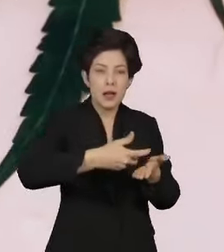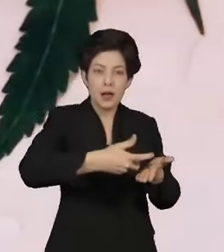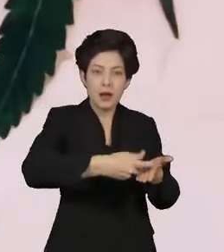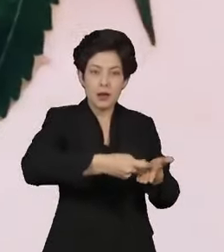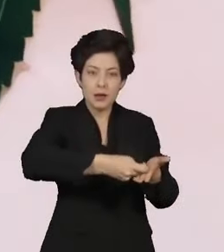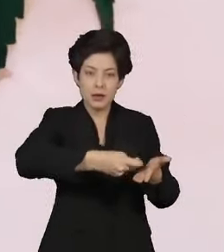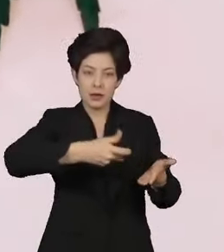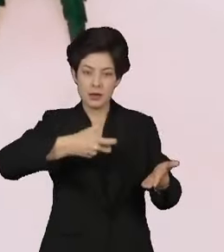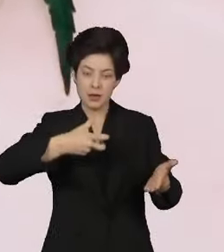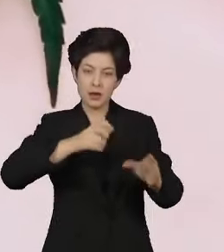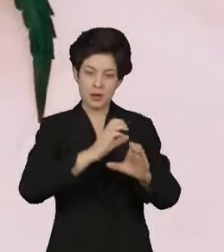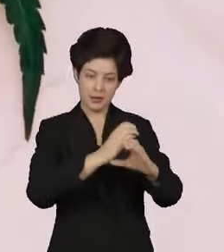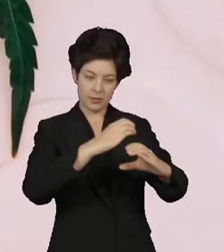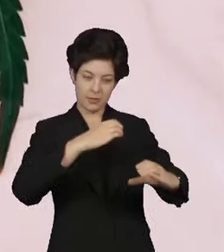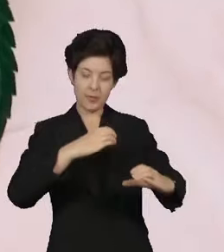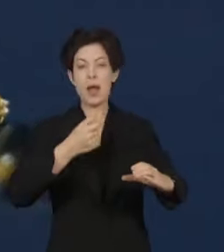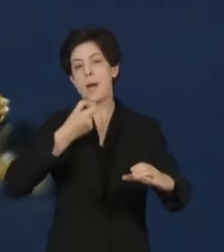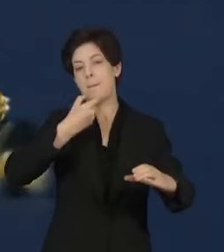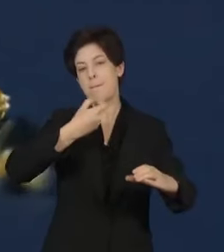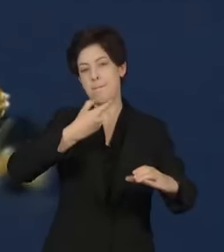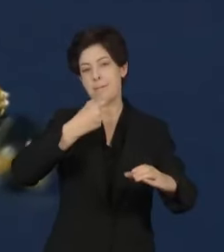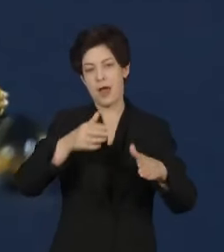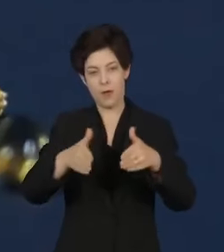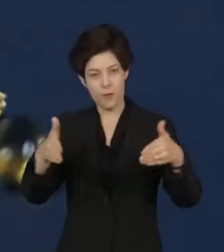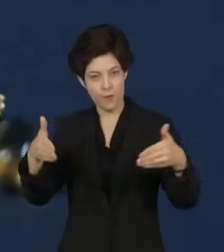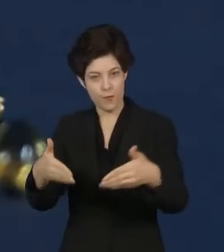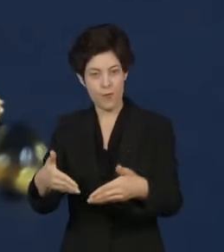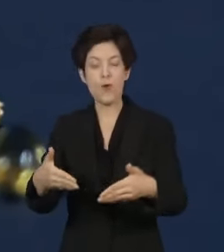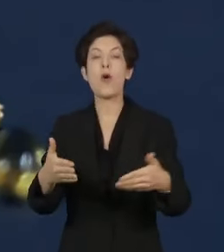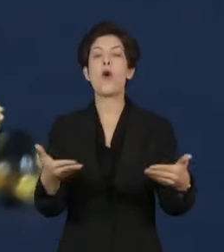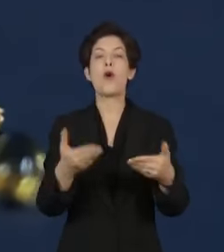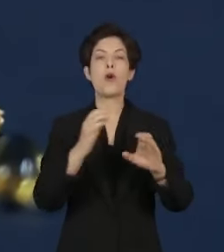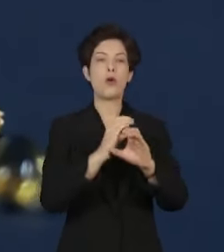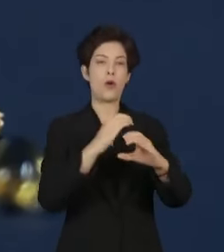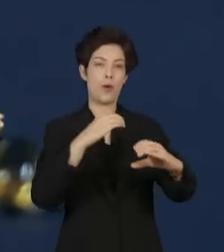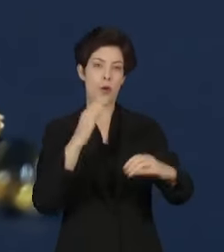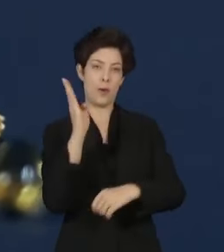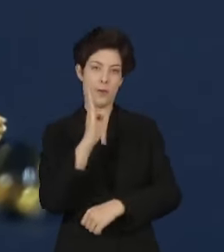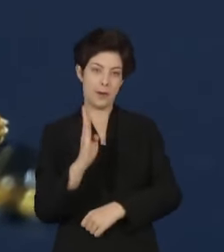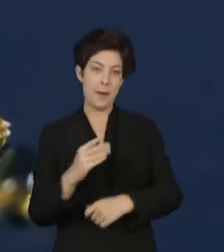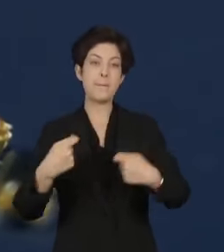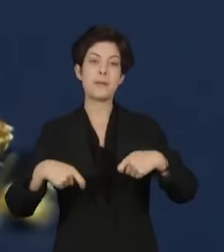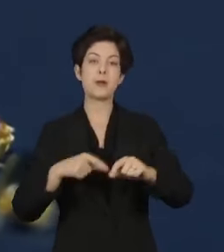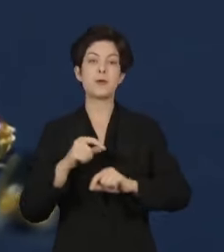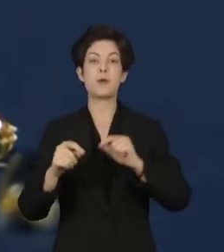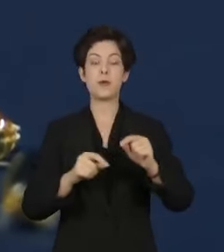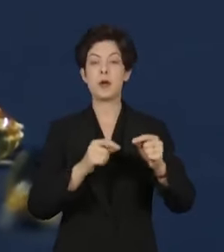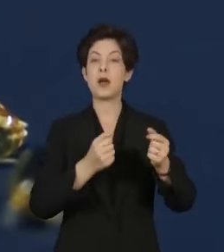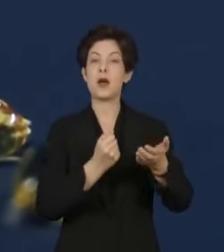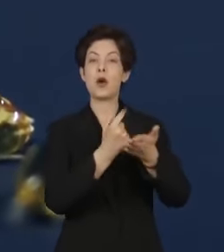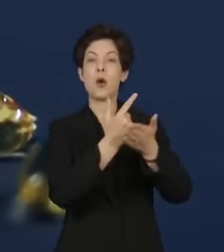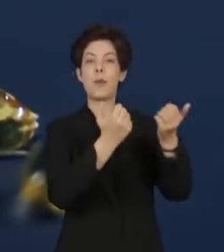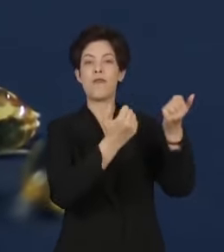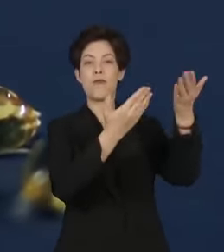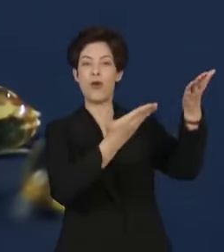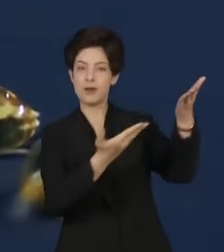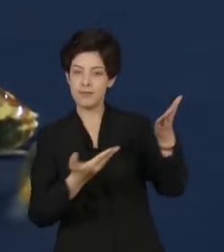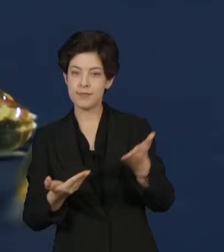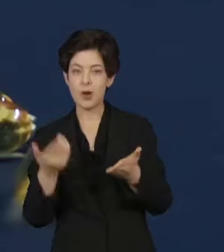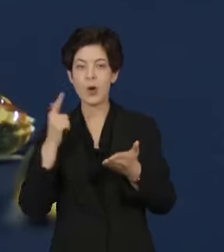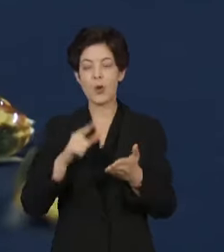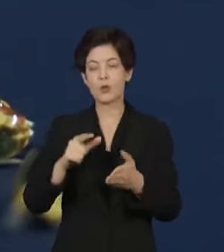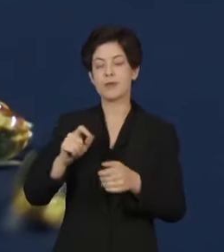utilizado em medicamentos Hoje os laboratórios brasileiros precisam importar o canabidiol para